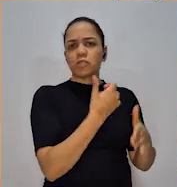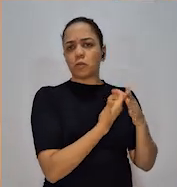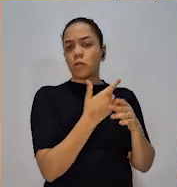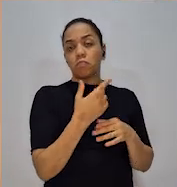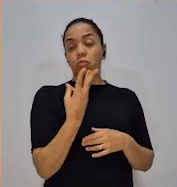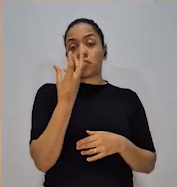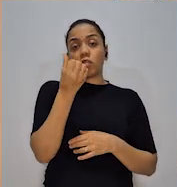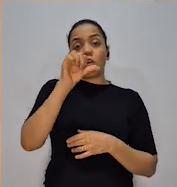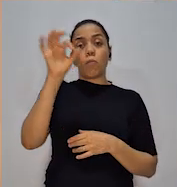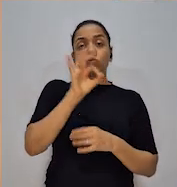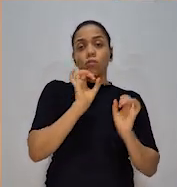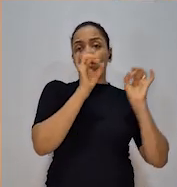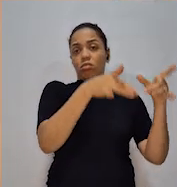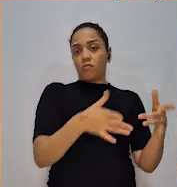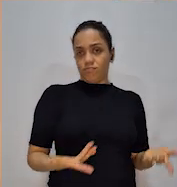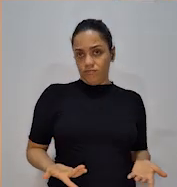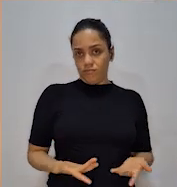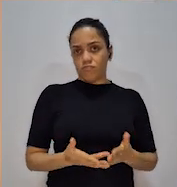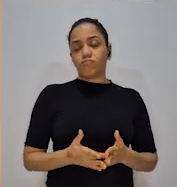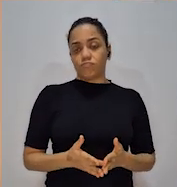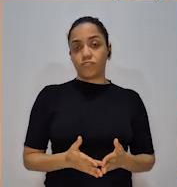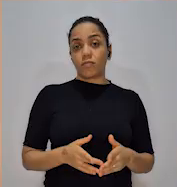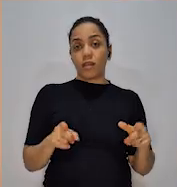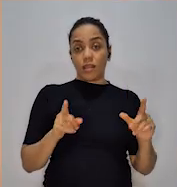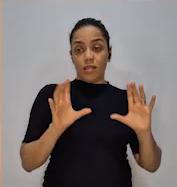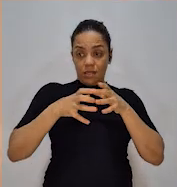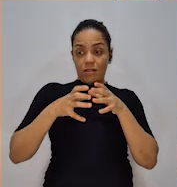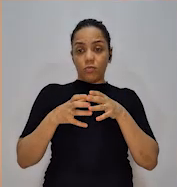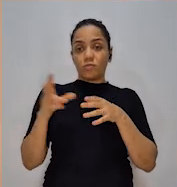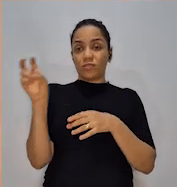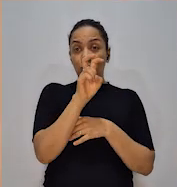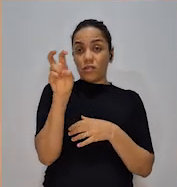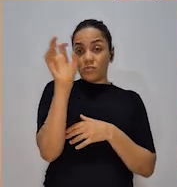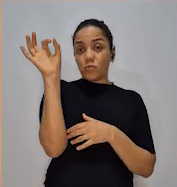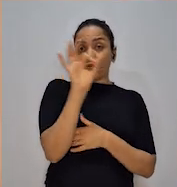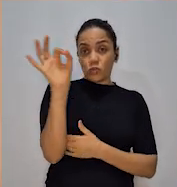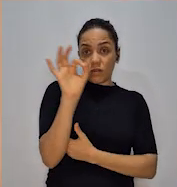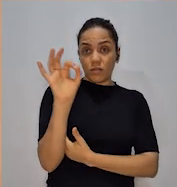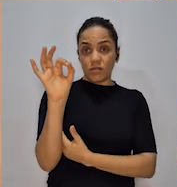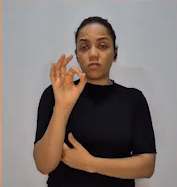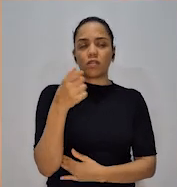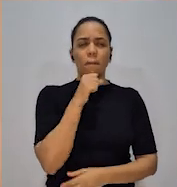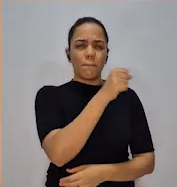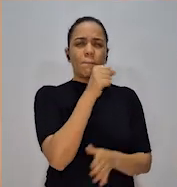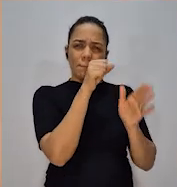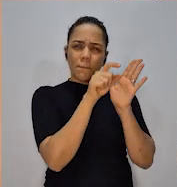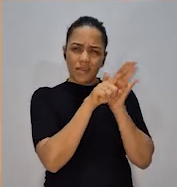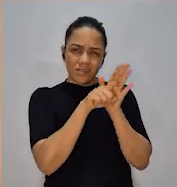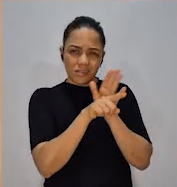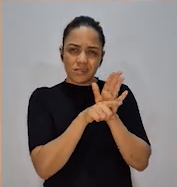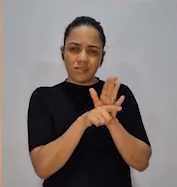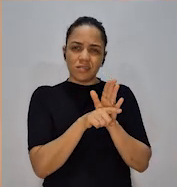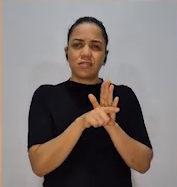que 55% dessas pessoas que participaram dessa pesquisa, que está envolvida a McKinsey, Accenture